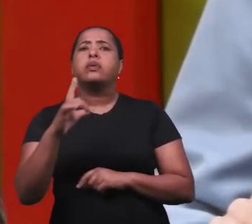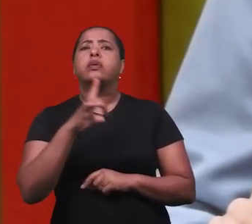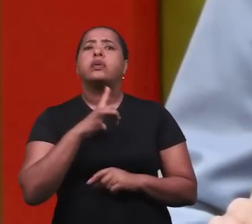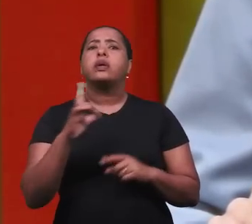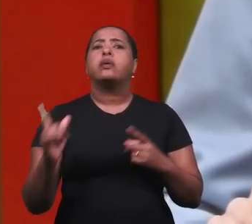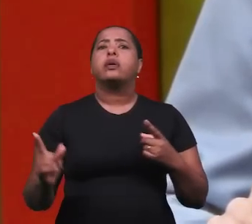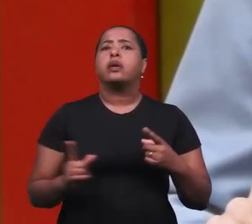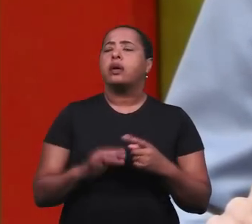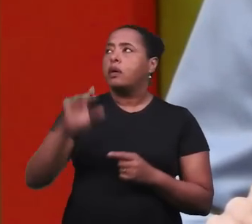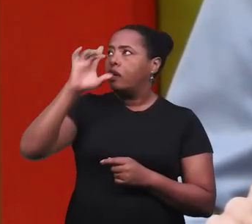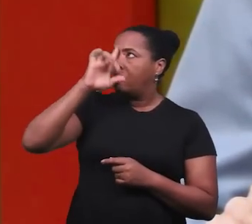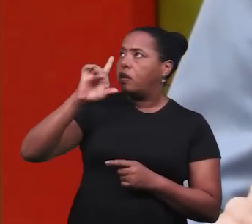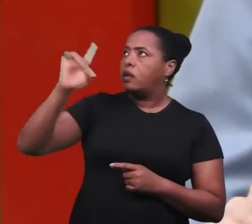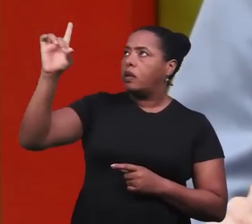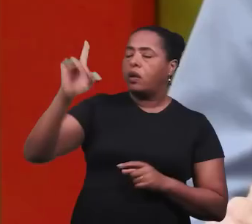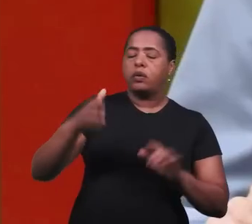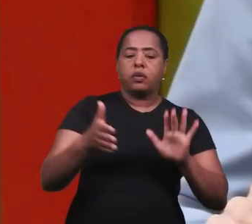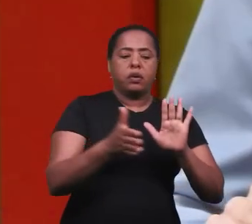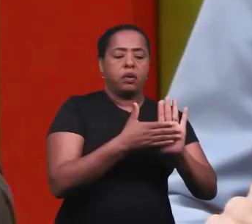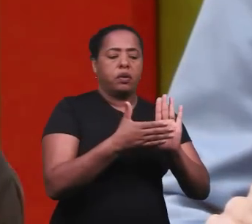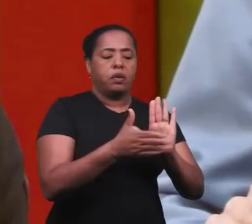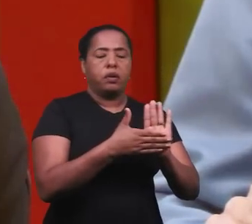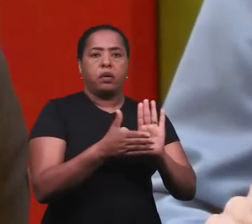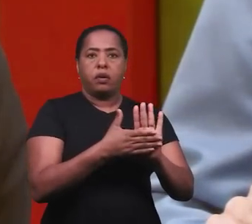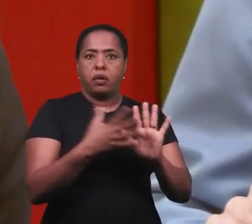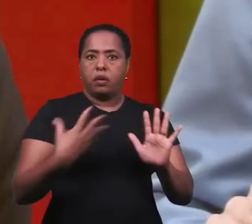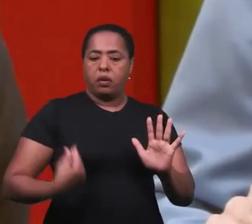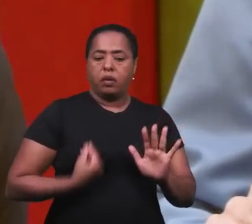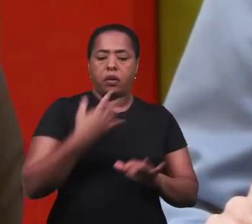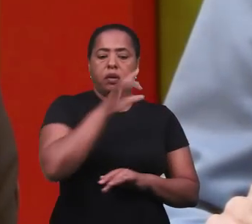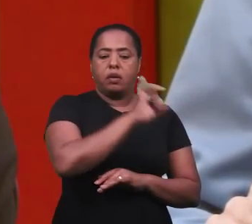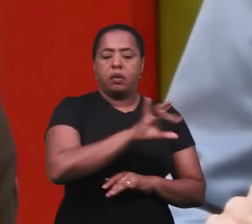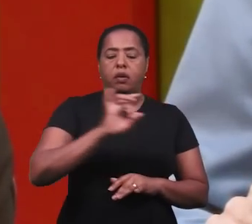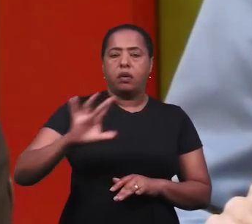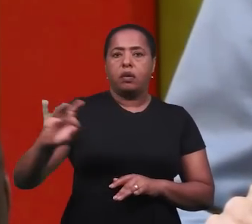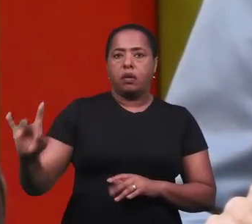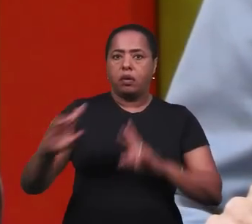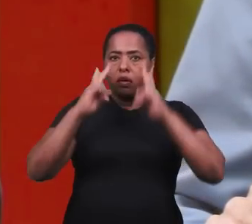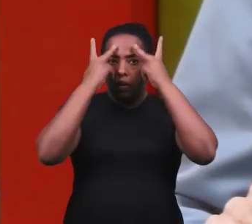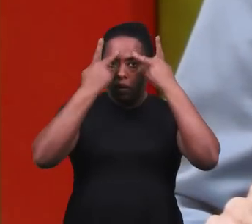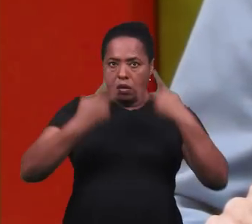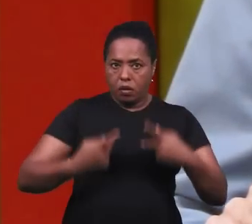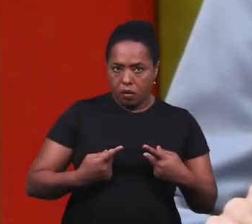até discorrer sobre outros versículos, mas nesse tempo,